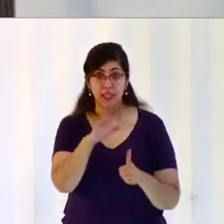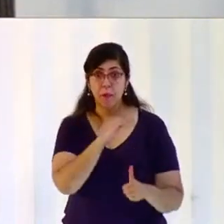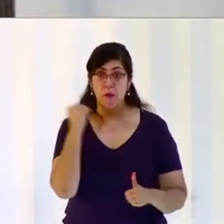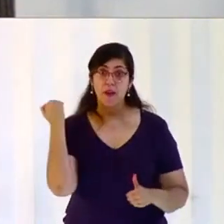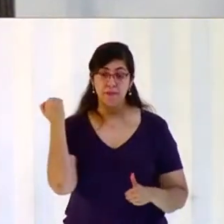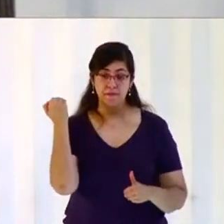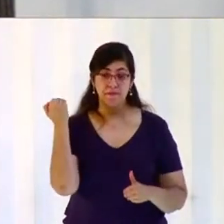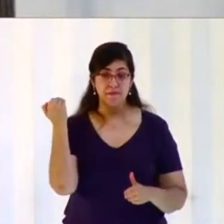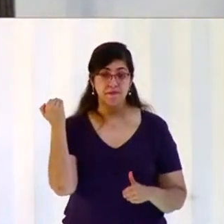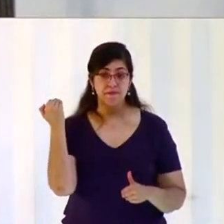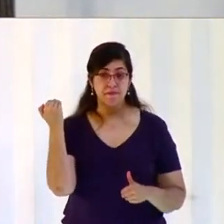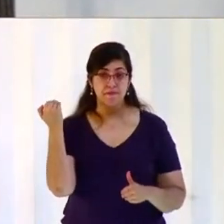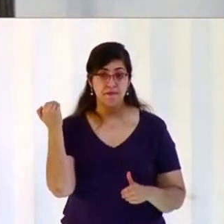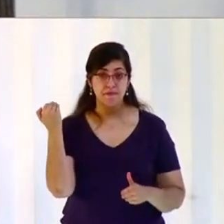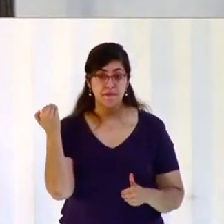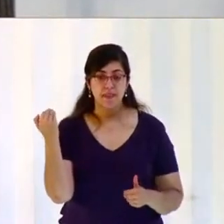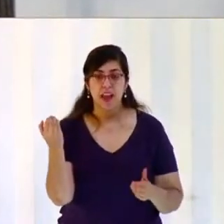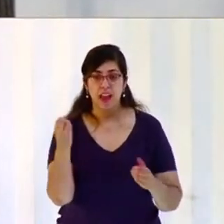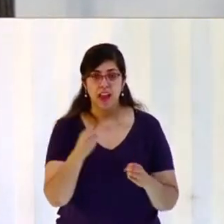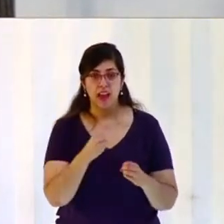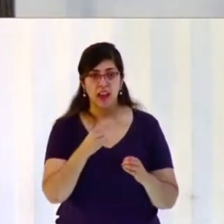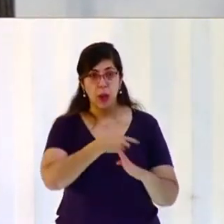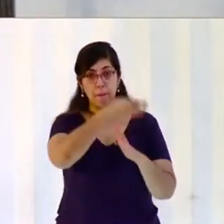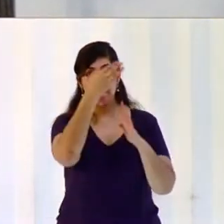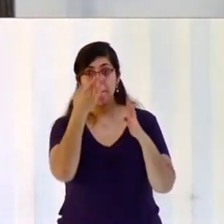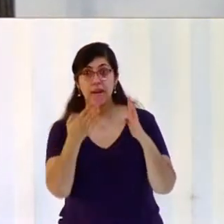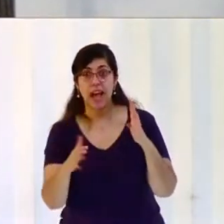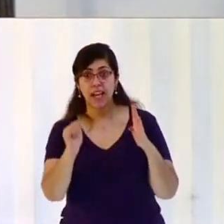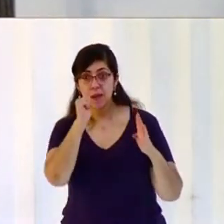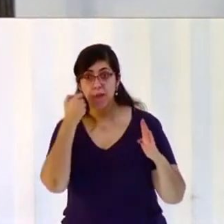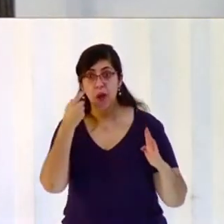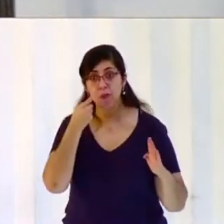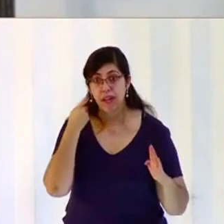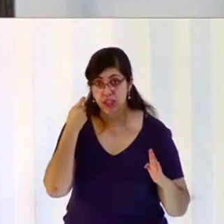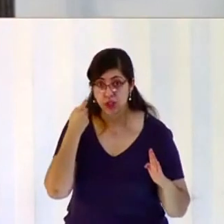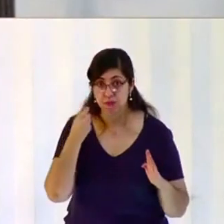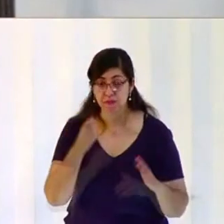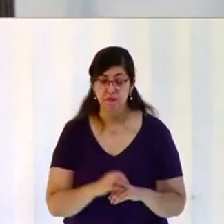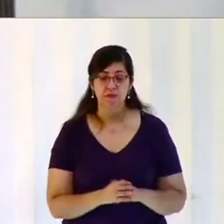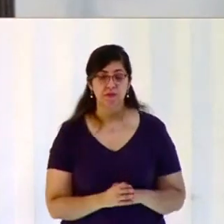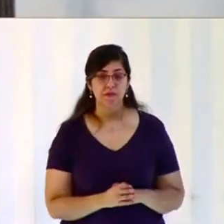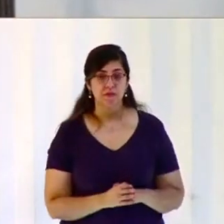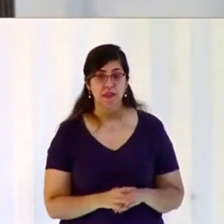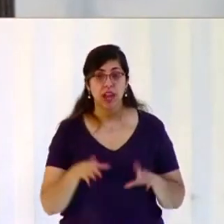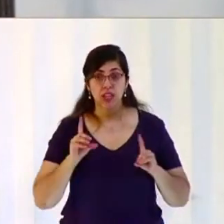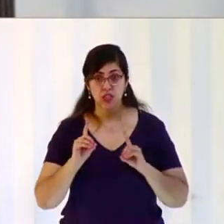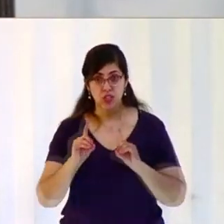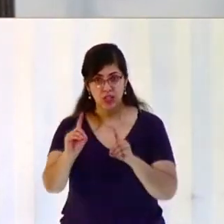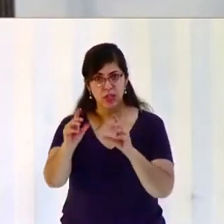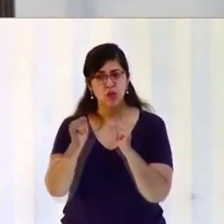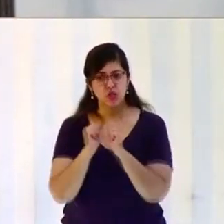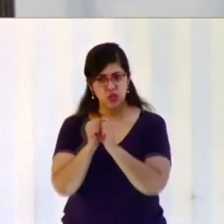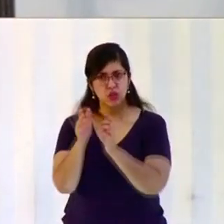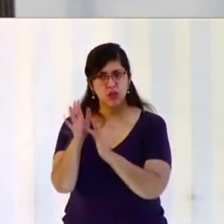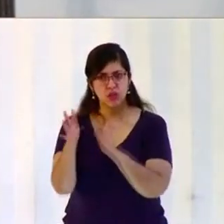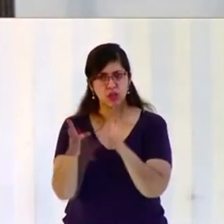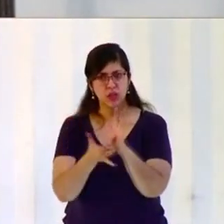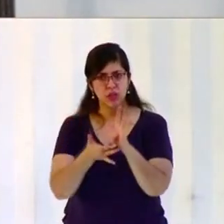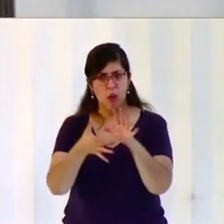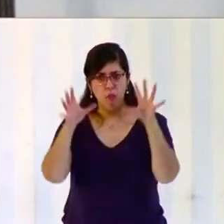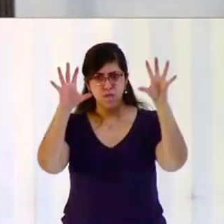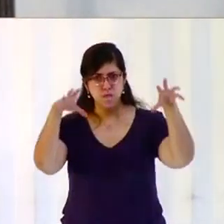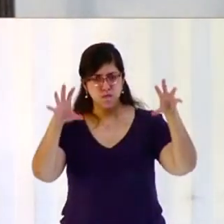novamente, na multiplicação dos pães e dos peixes, os discípulos estão com Jesus. Na